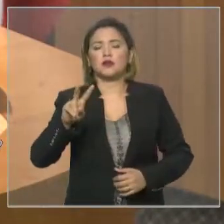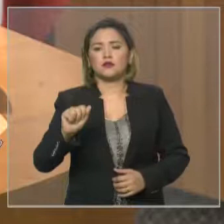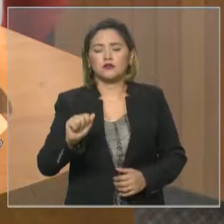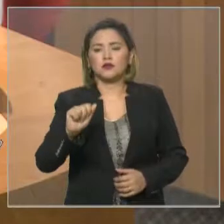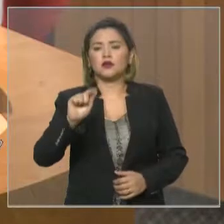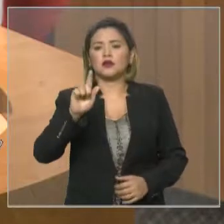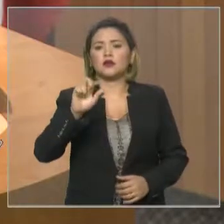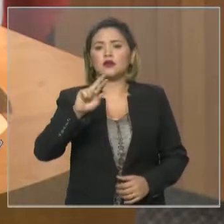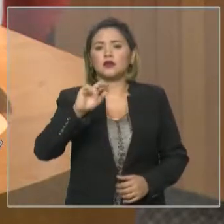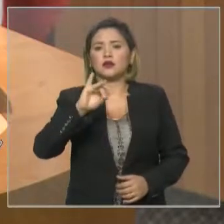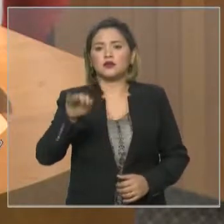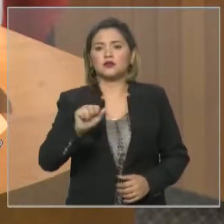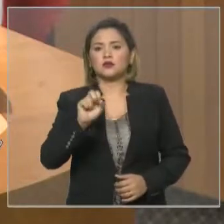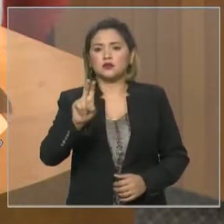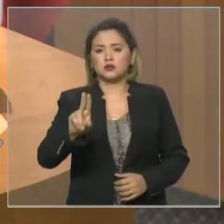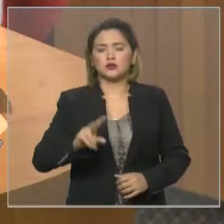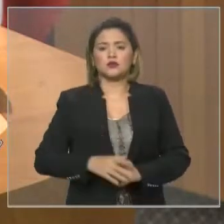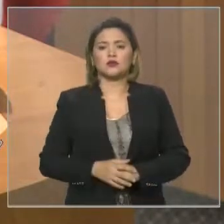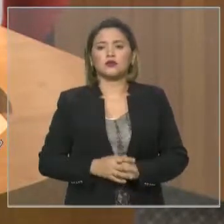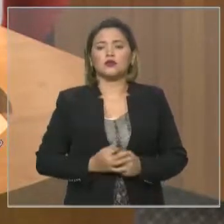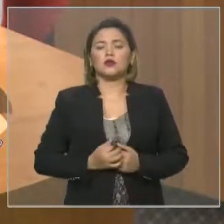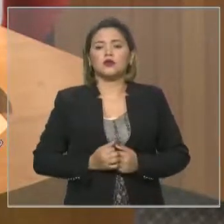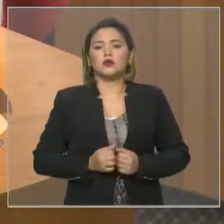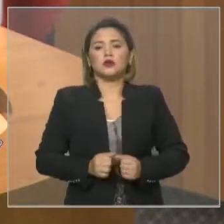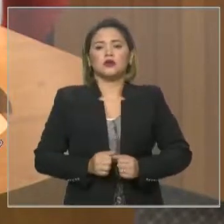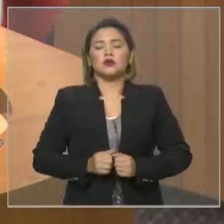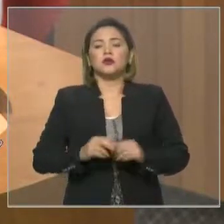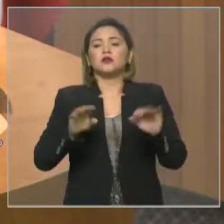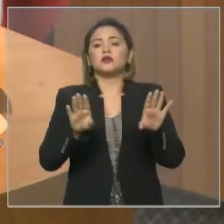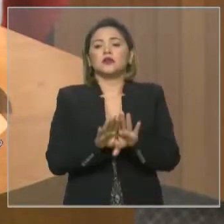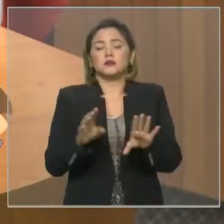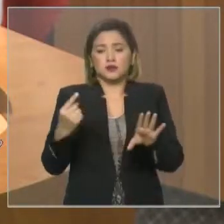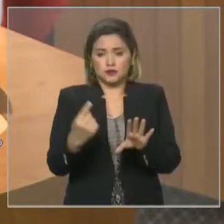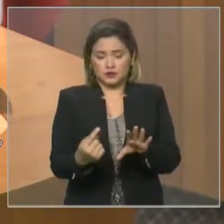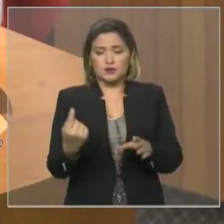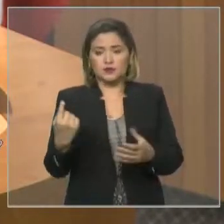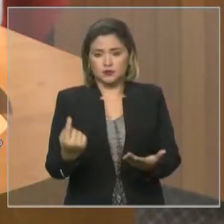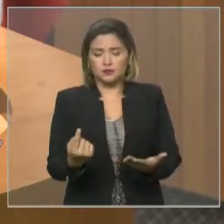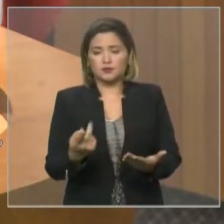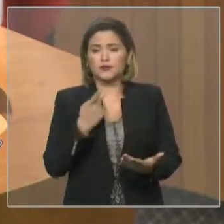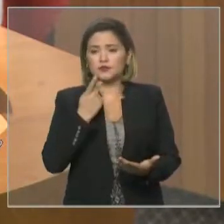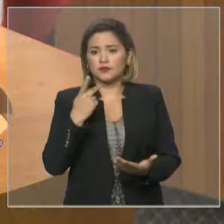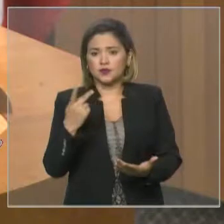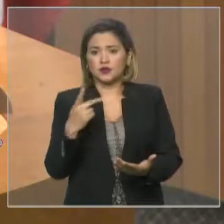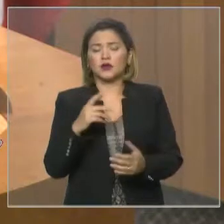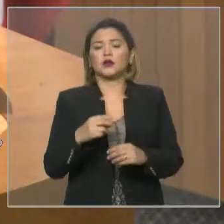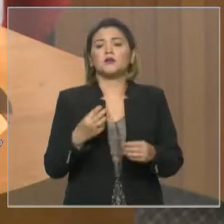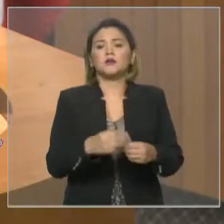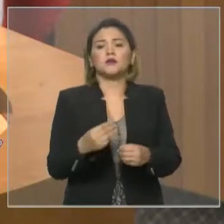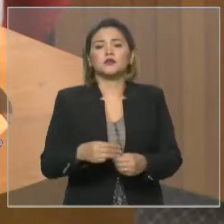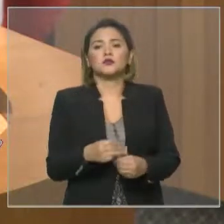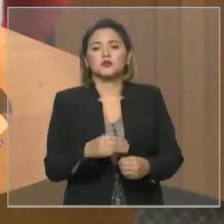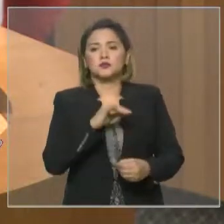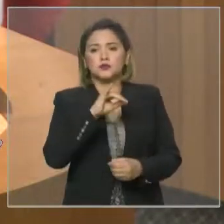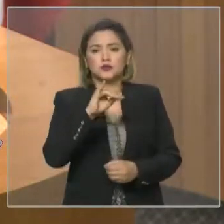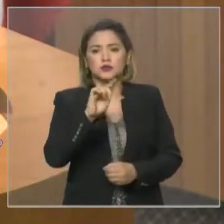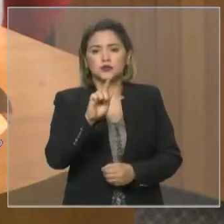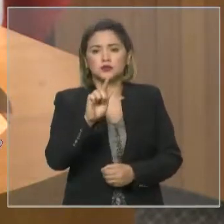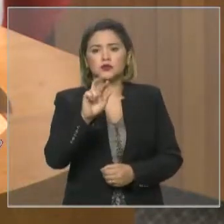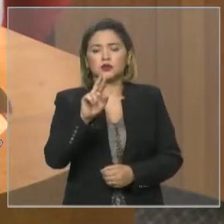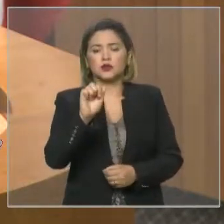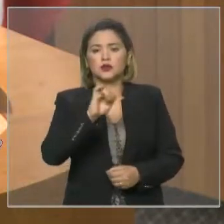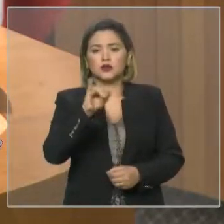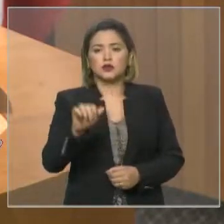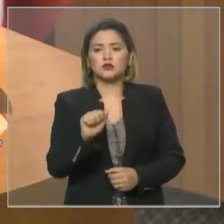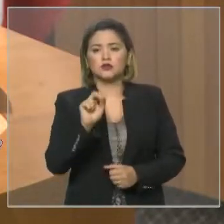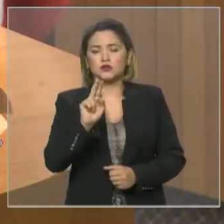presidente, também estamos aqui para falar do município de Grajaú, município esse, senhor presidente, que estivemos